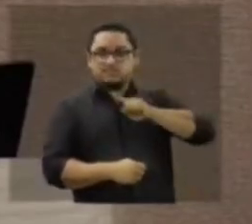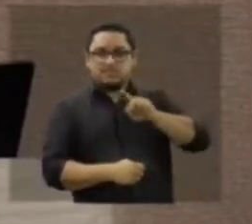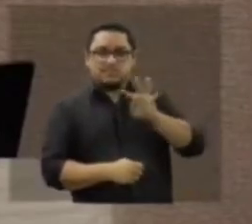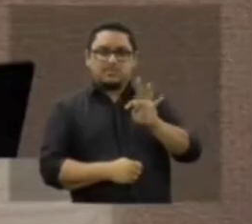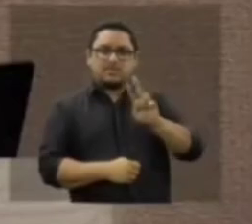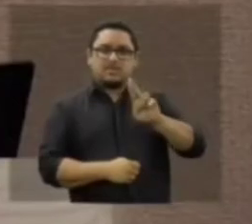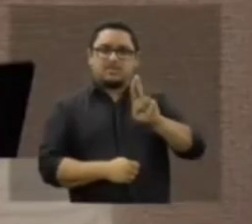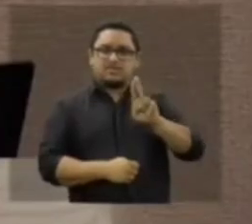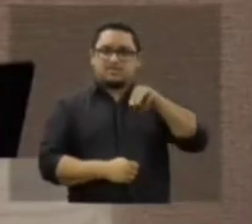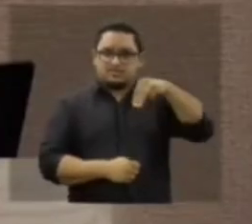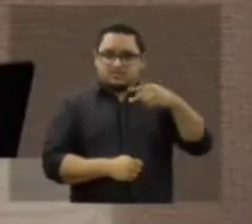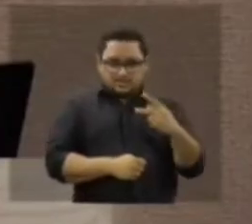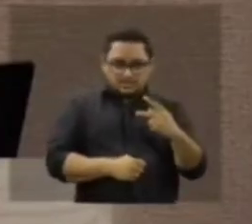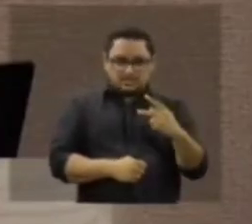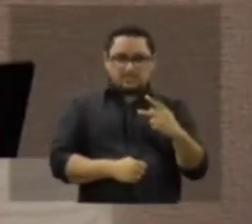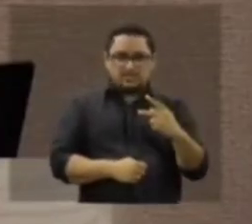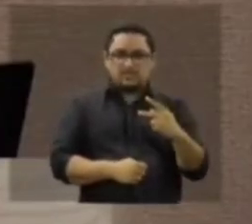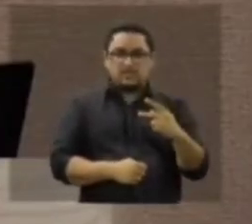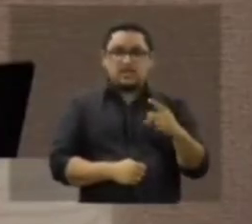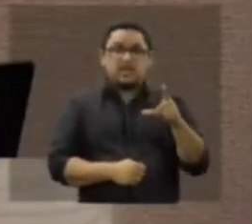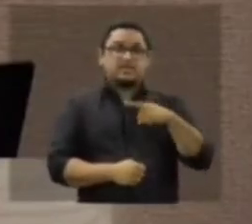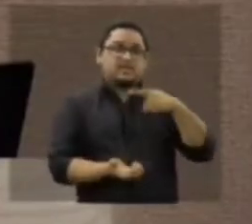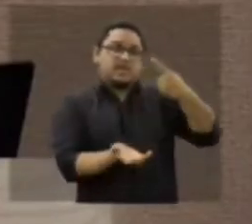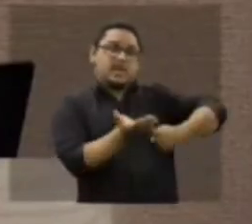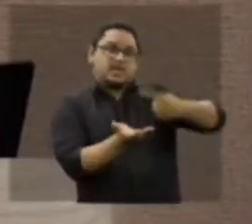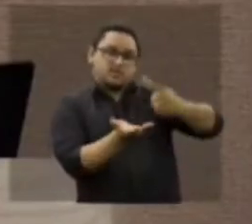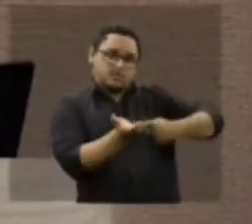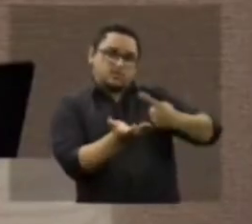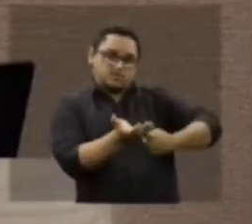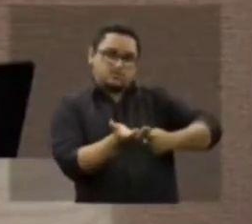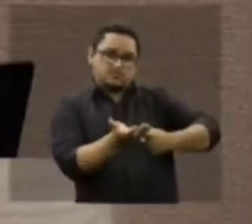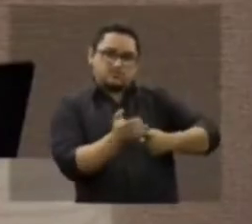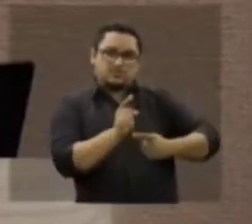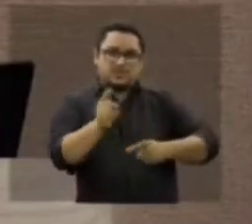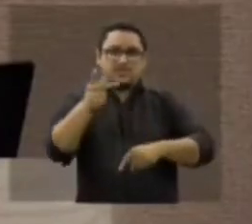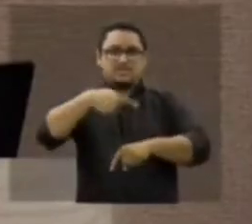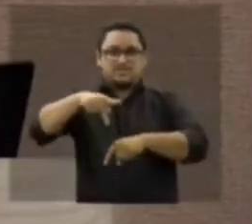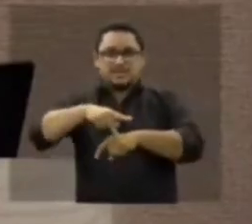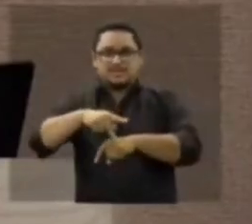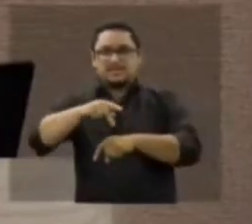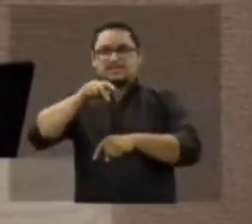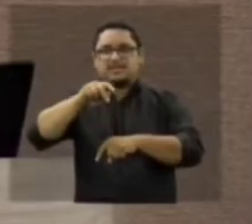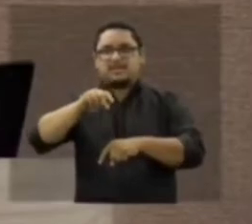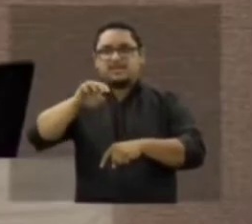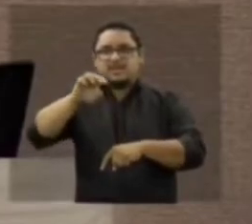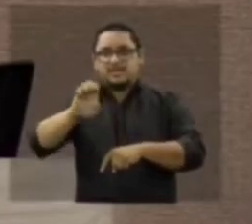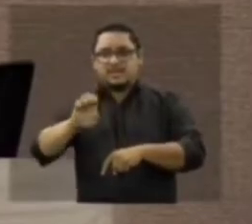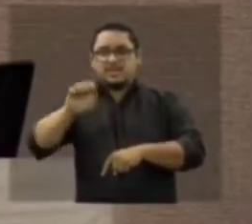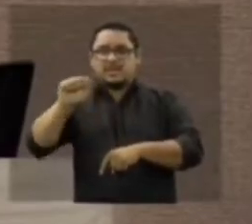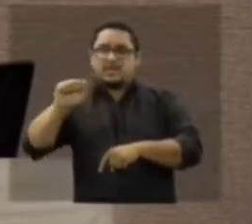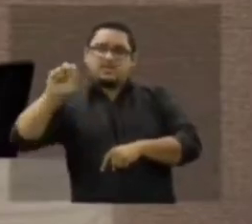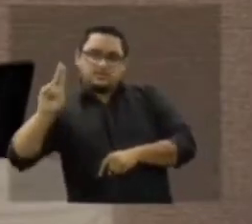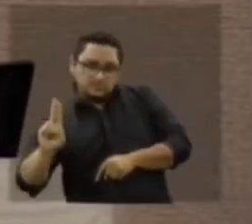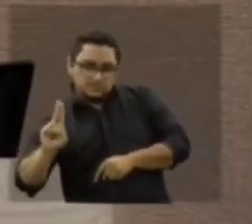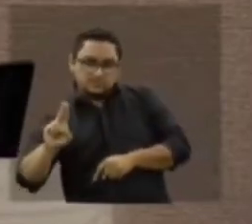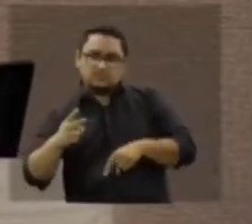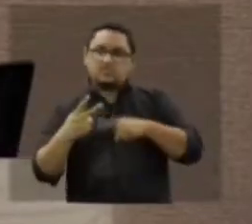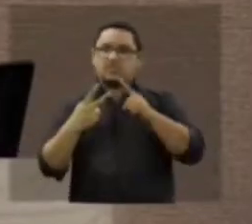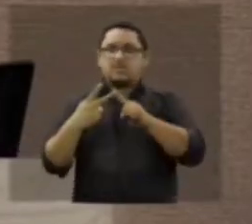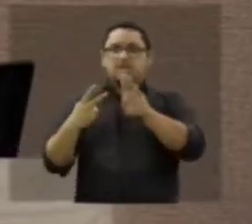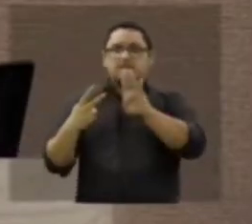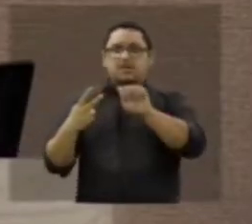celebrados os chamados acordos de Abraão com os Emirados Árabes Sudão Marrocos e